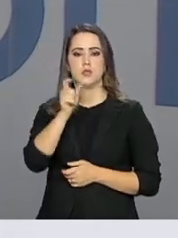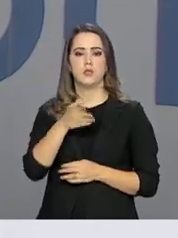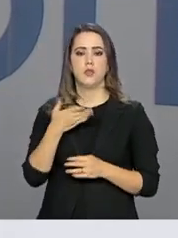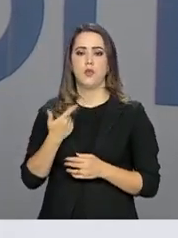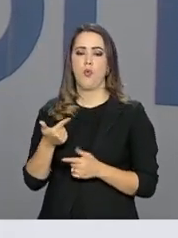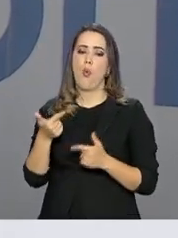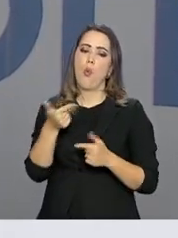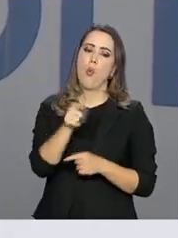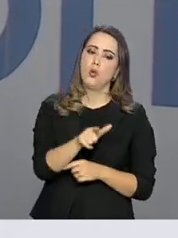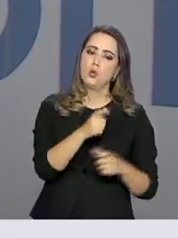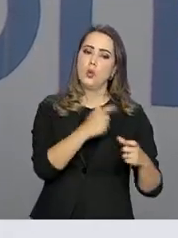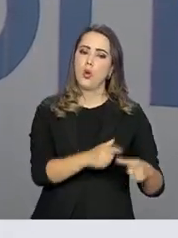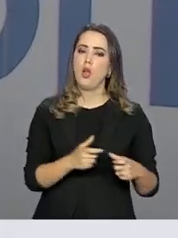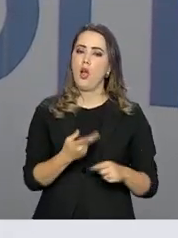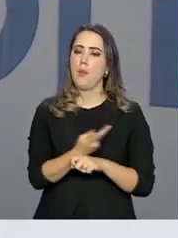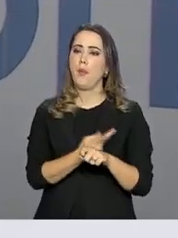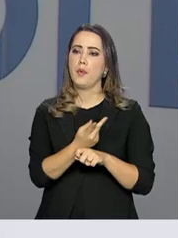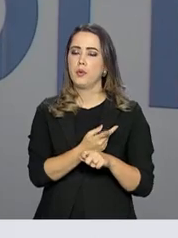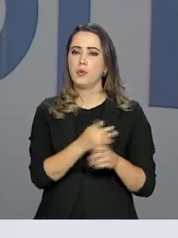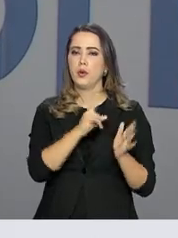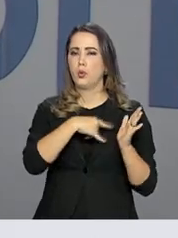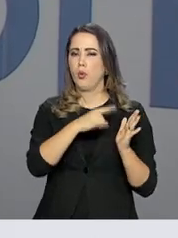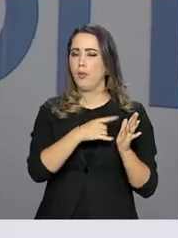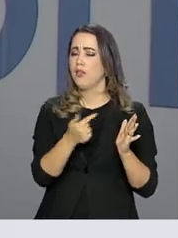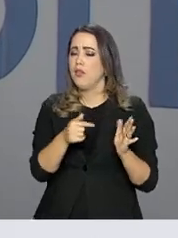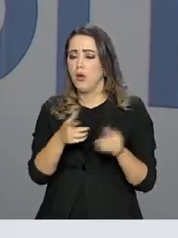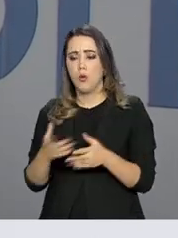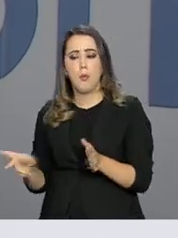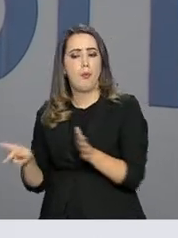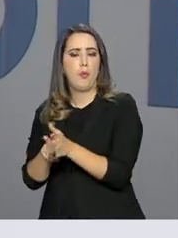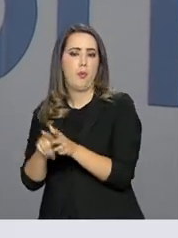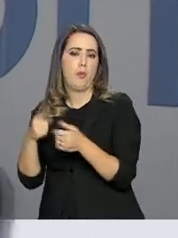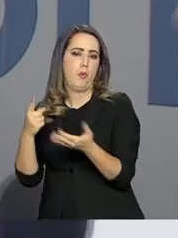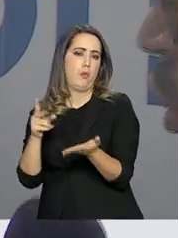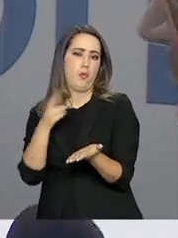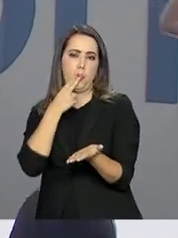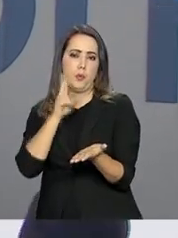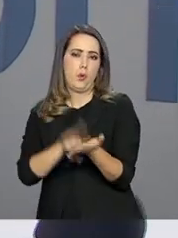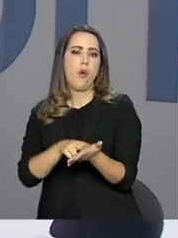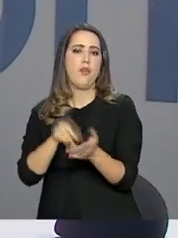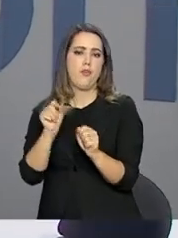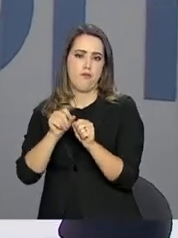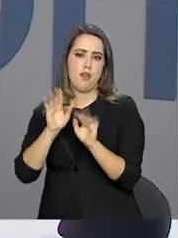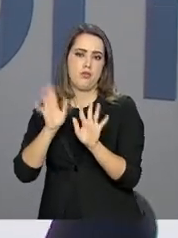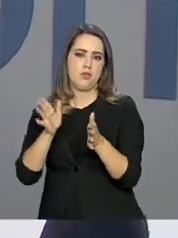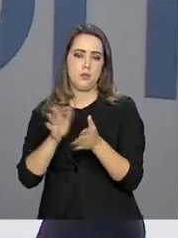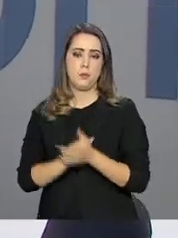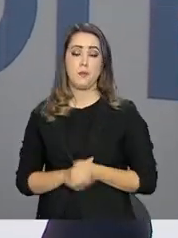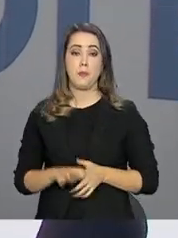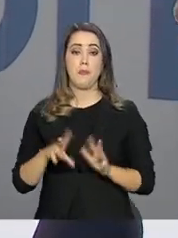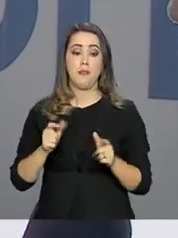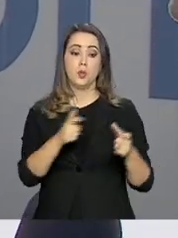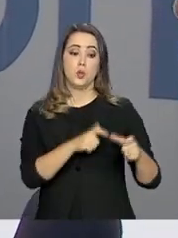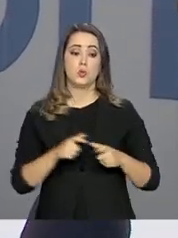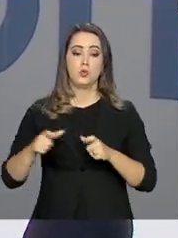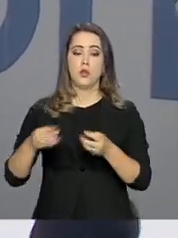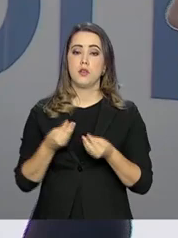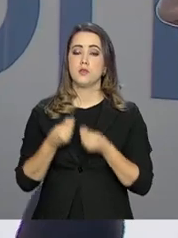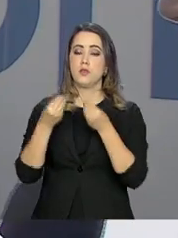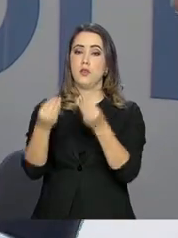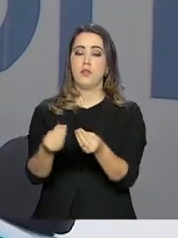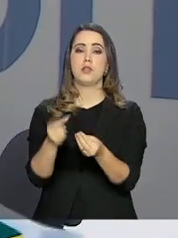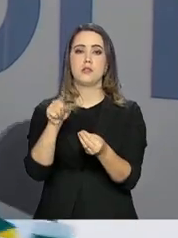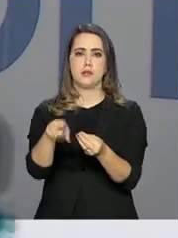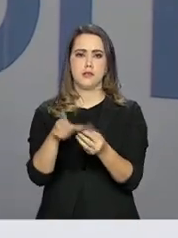se deslocar para outro município e fazer isso na agência mais próxima corrida da casa dele e todas essas agências vão oferecer o cadastramento